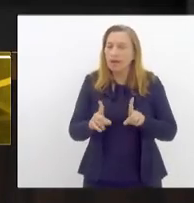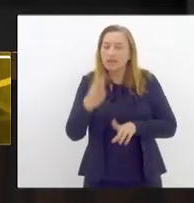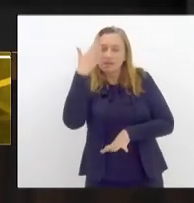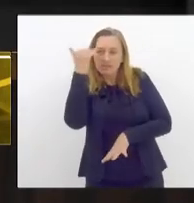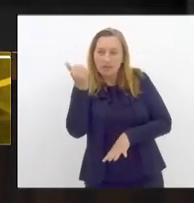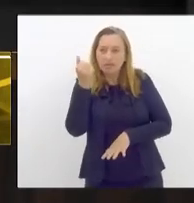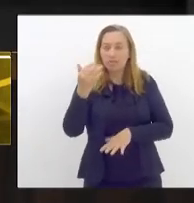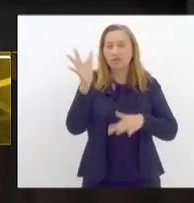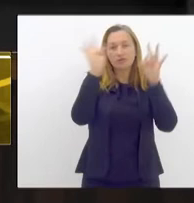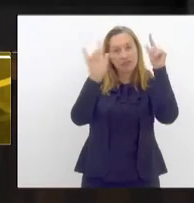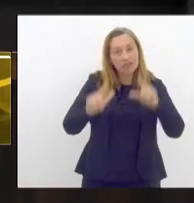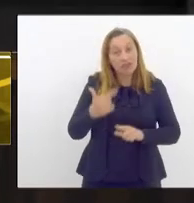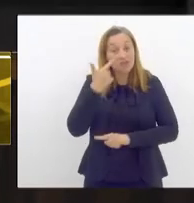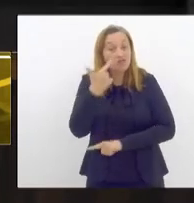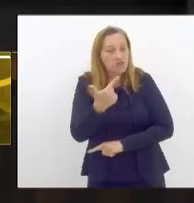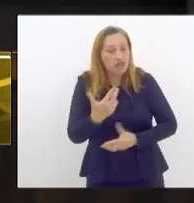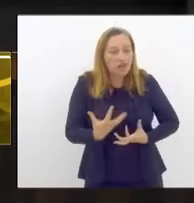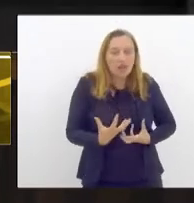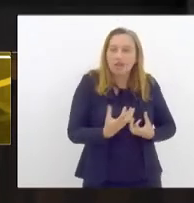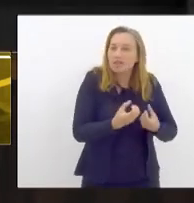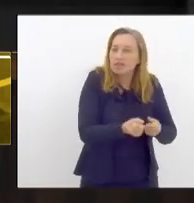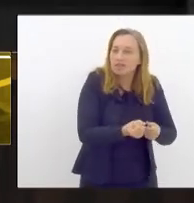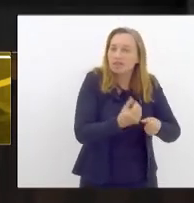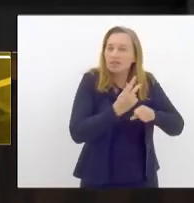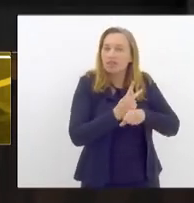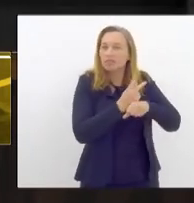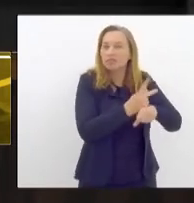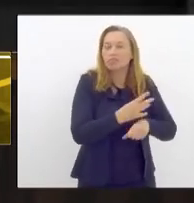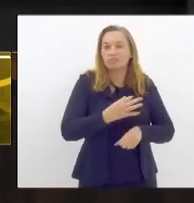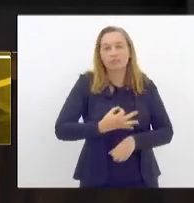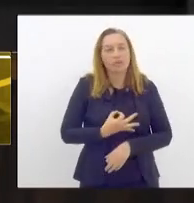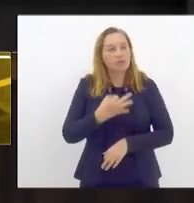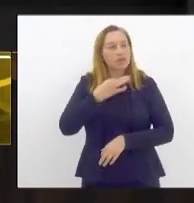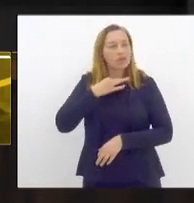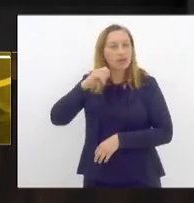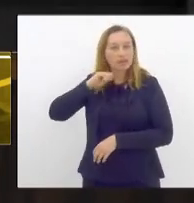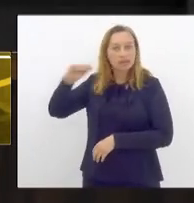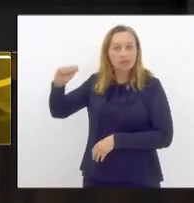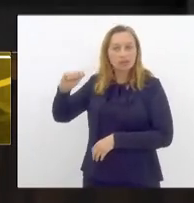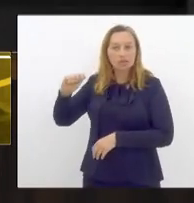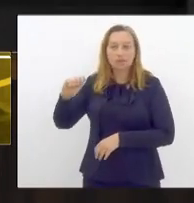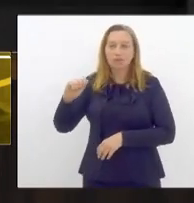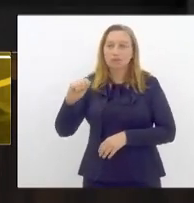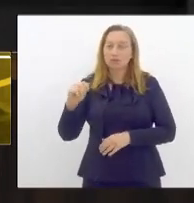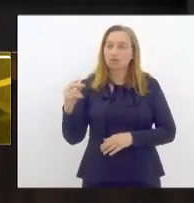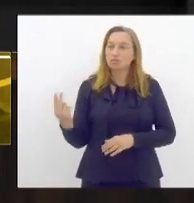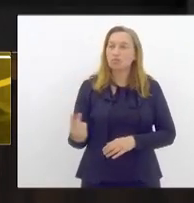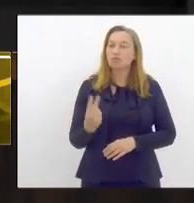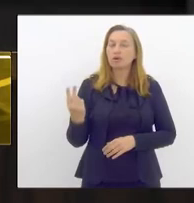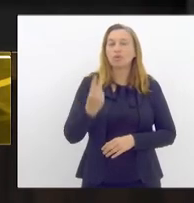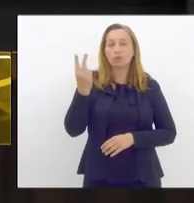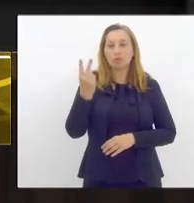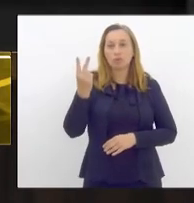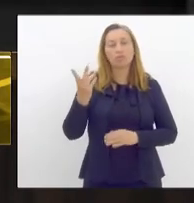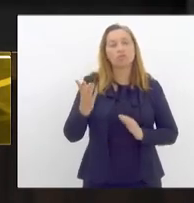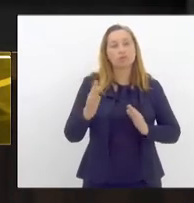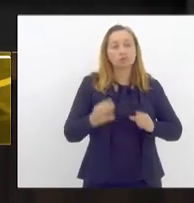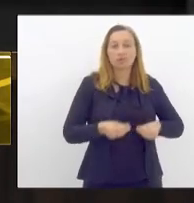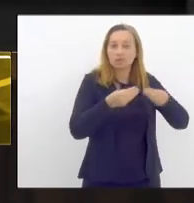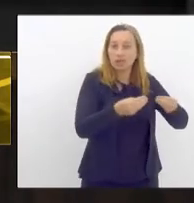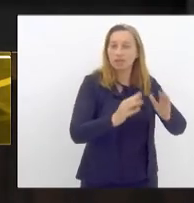felicidade em vê-lo receber a medalha Tiradentes a maior honraria concedida por esta casa